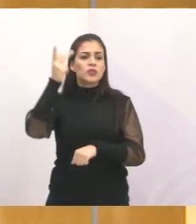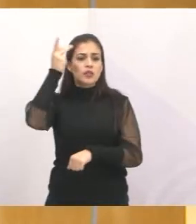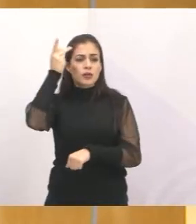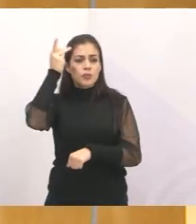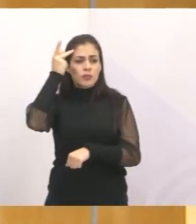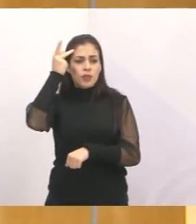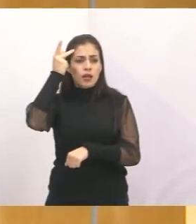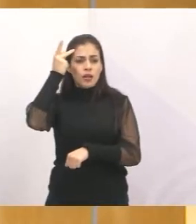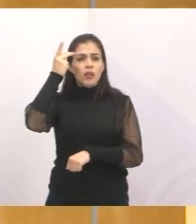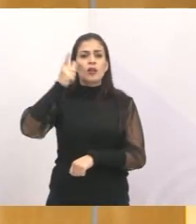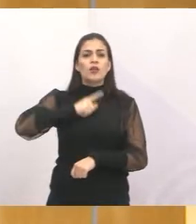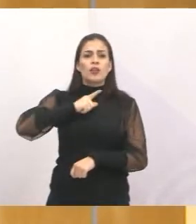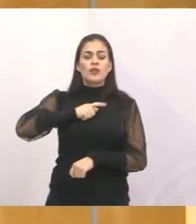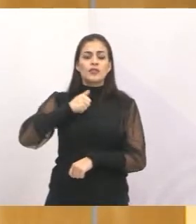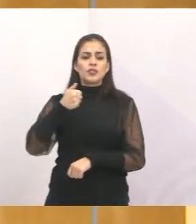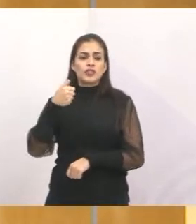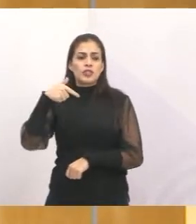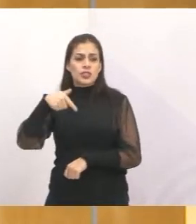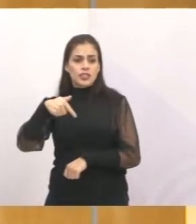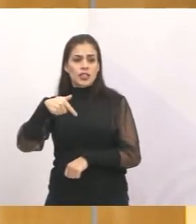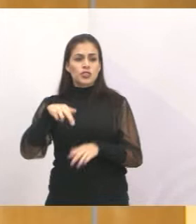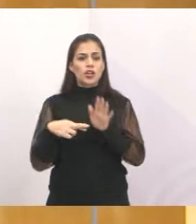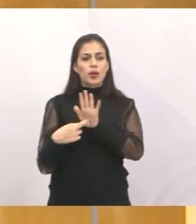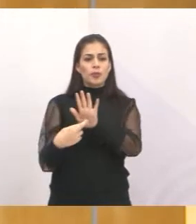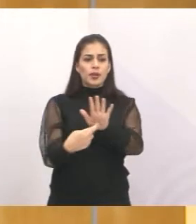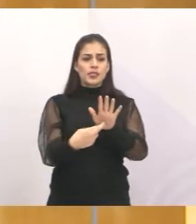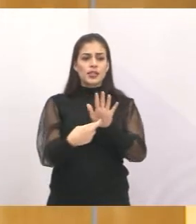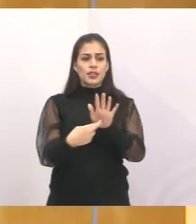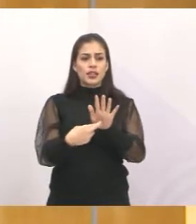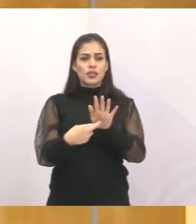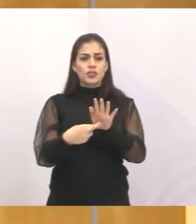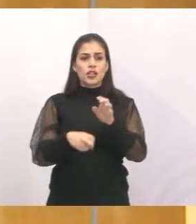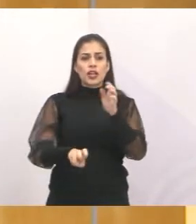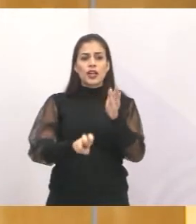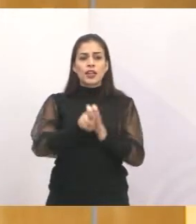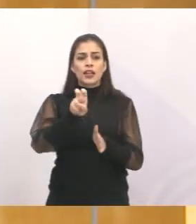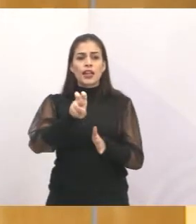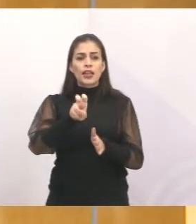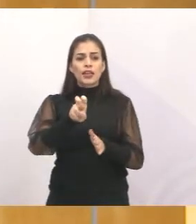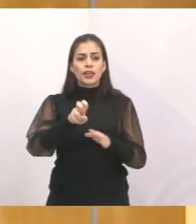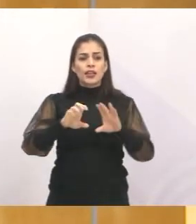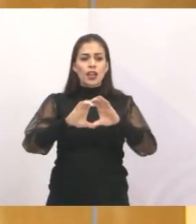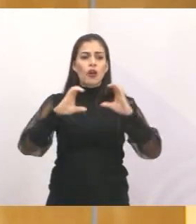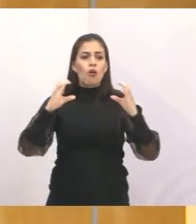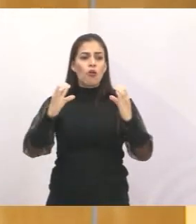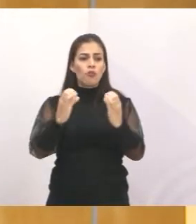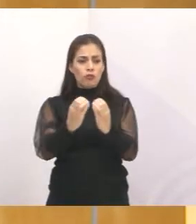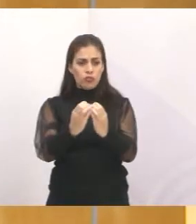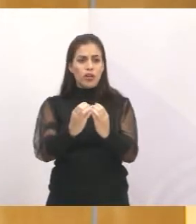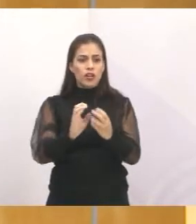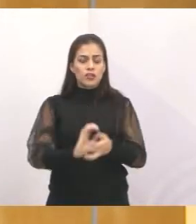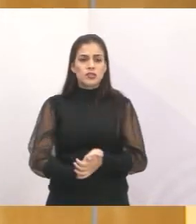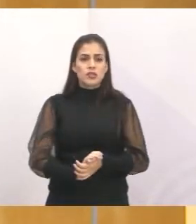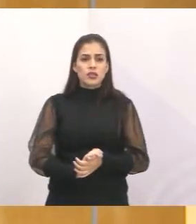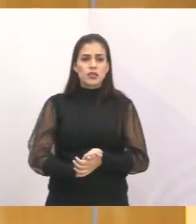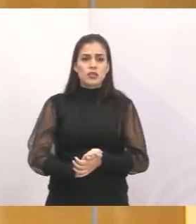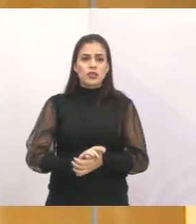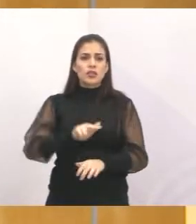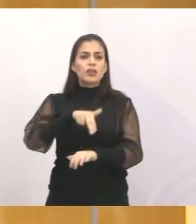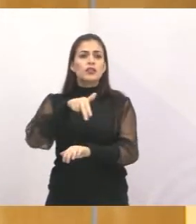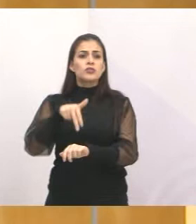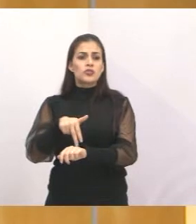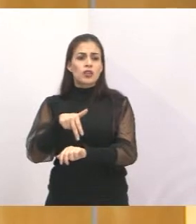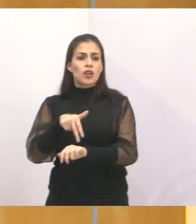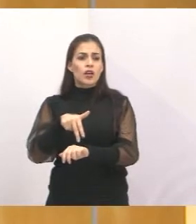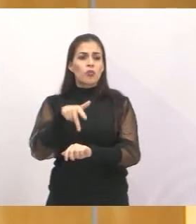17 representantes na 5ª Conferência Nacional das Cidades e um dos temas era o saneamento